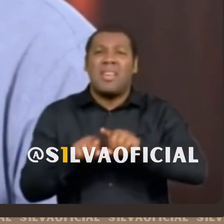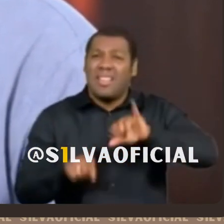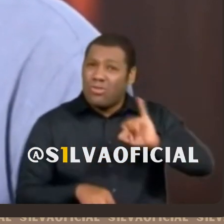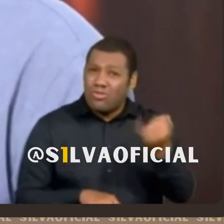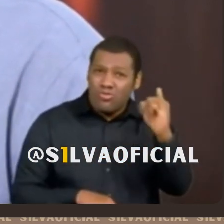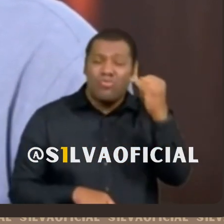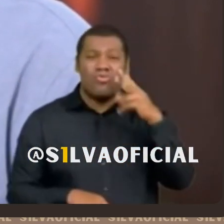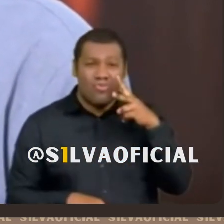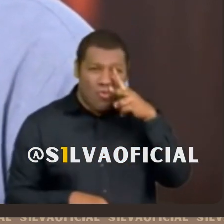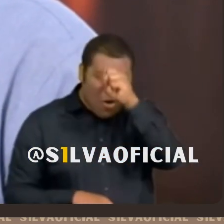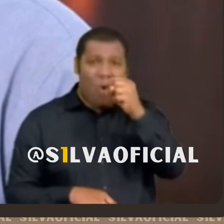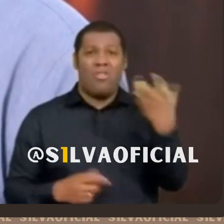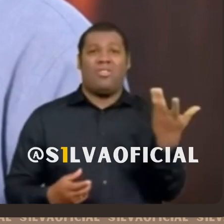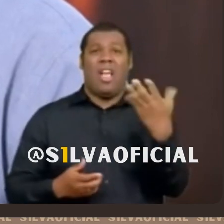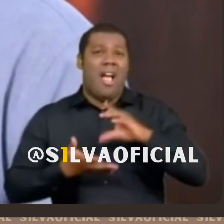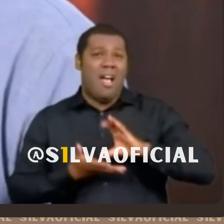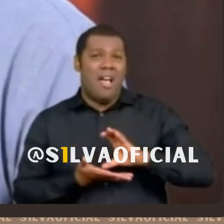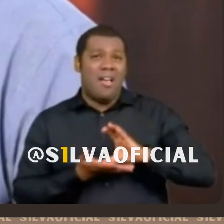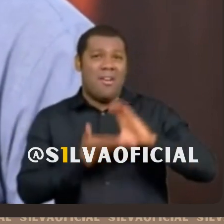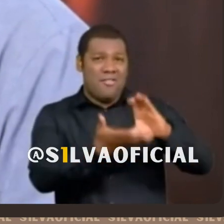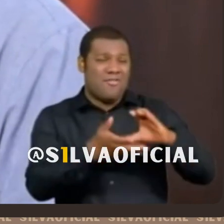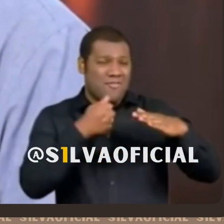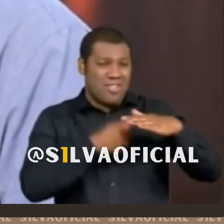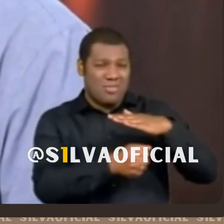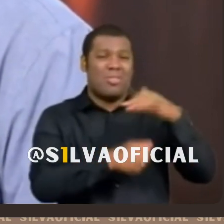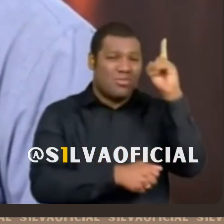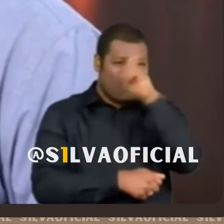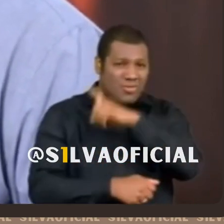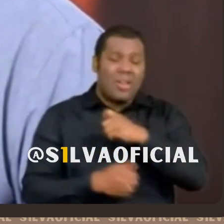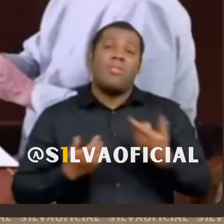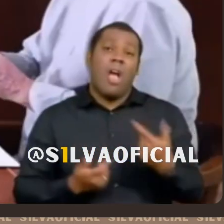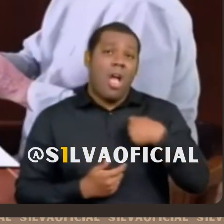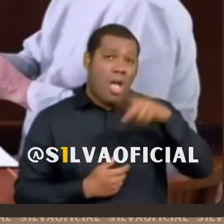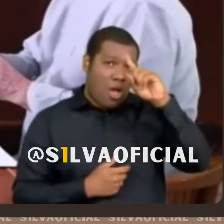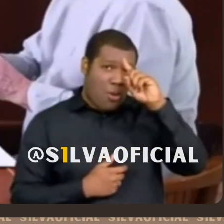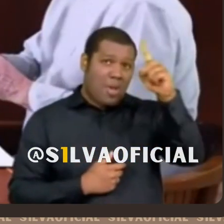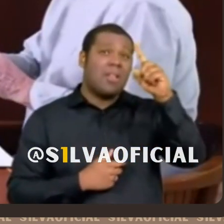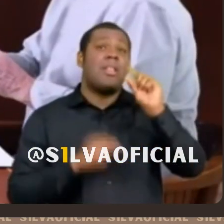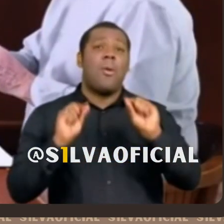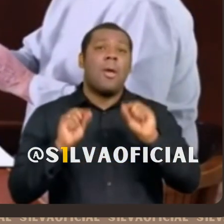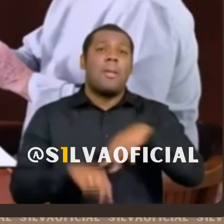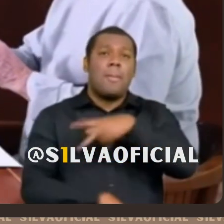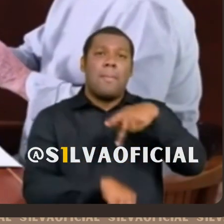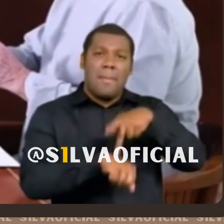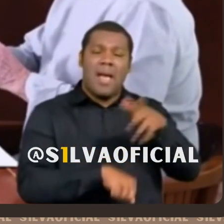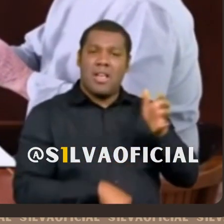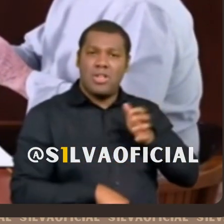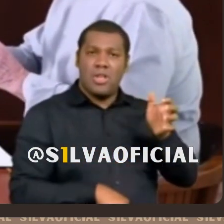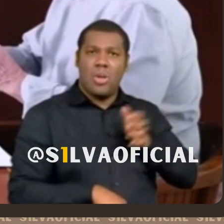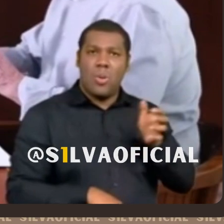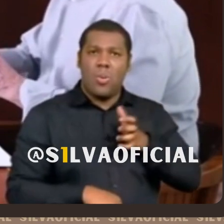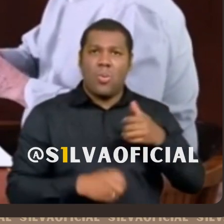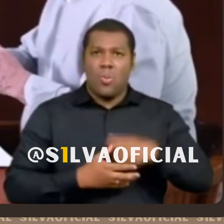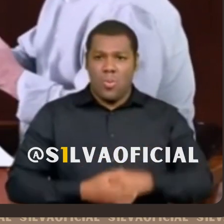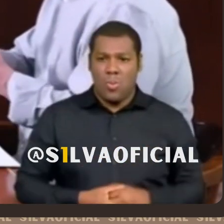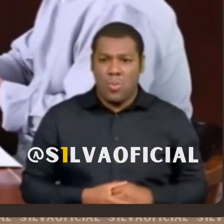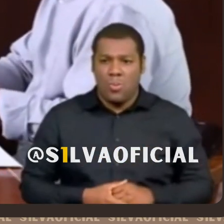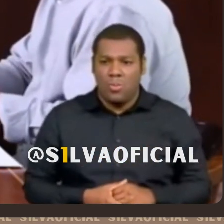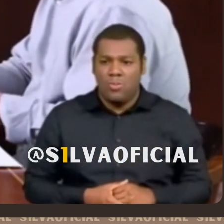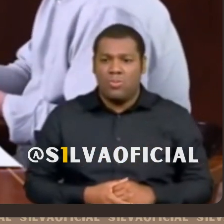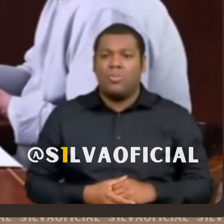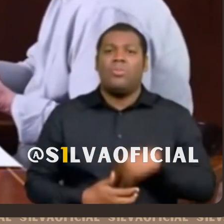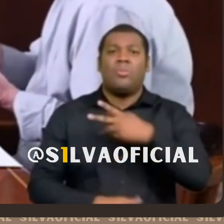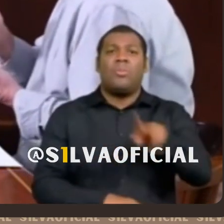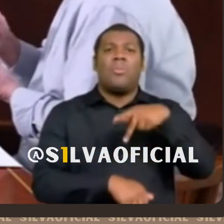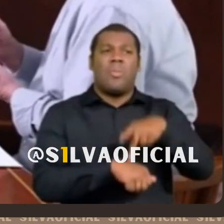ter levantado a ideia que o correto seria os países ricos fazerem com que, sabe, a dívida que eles têm com o